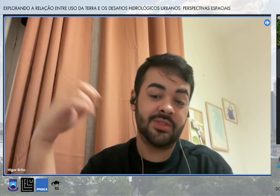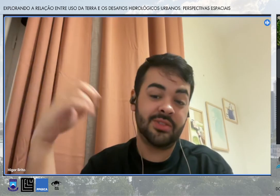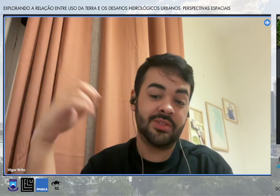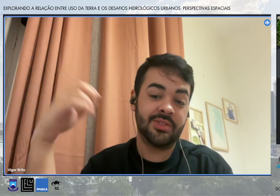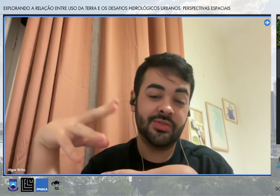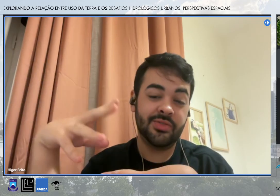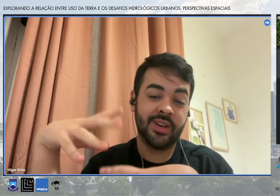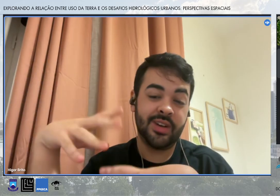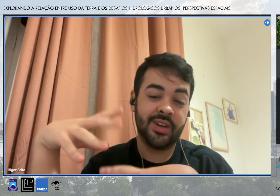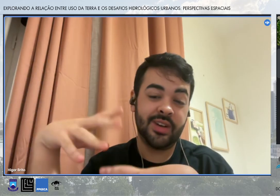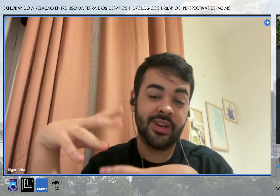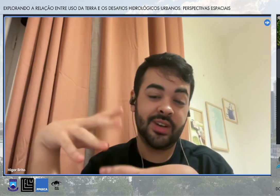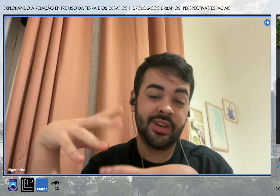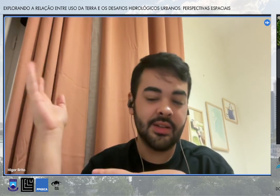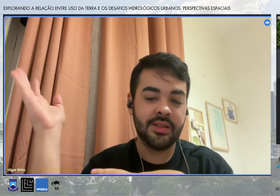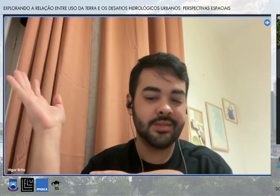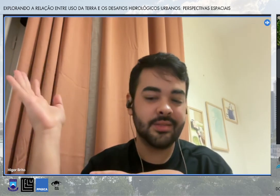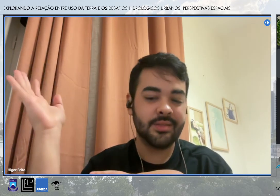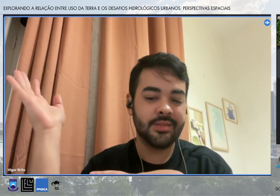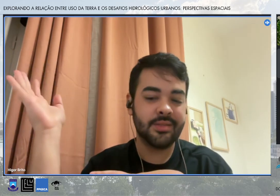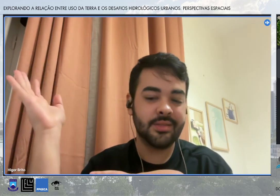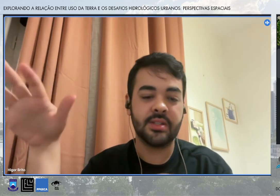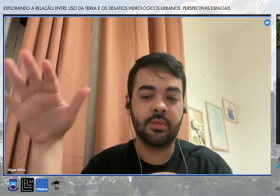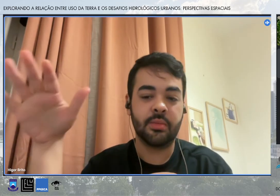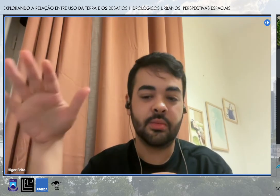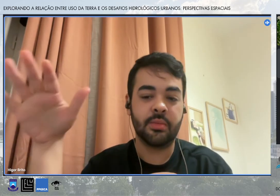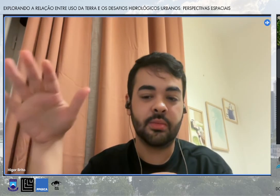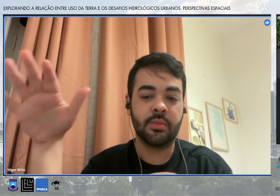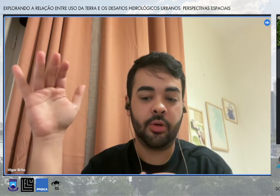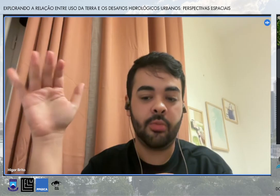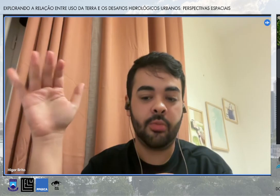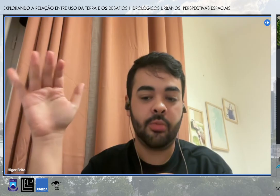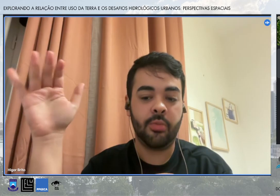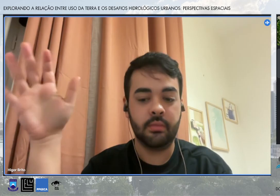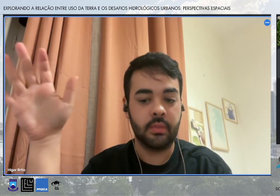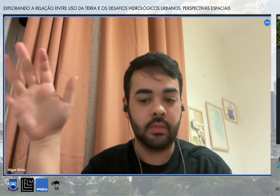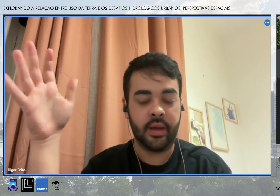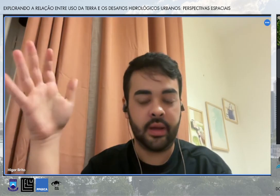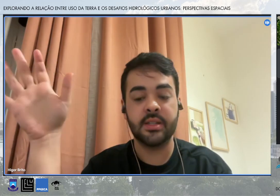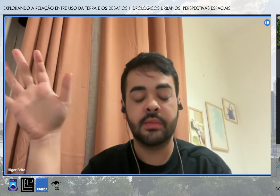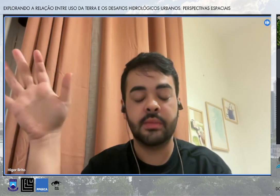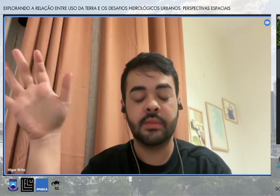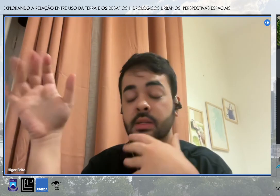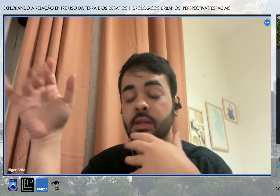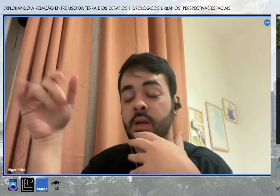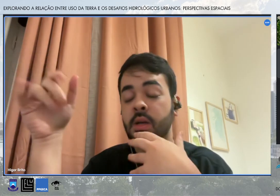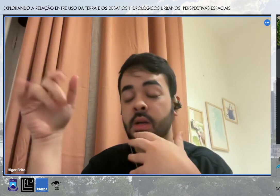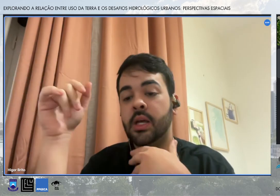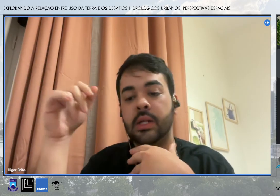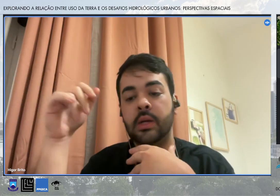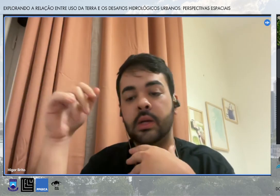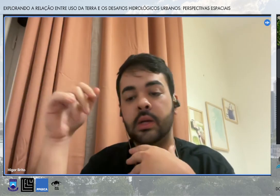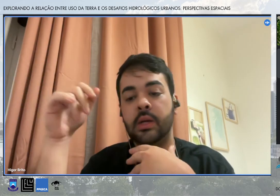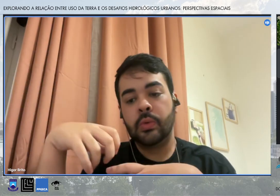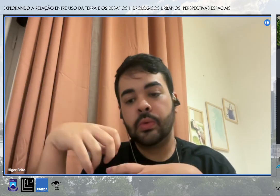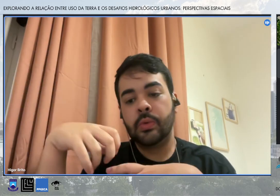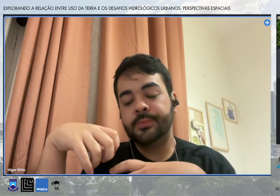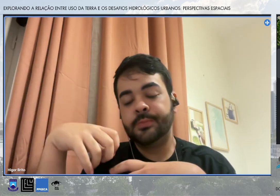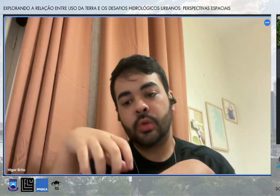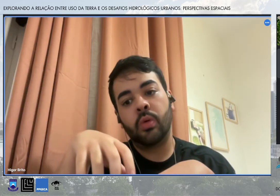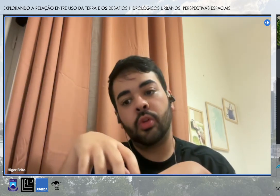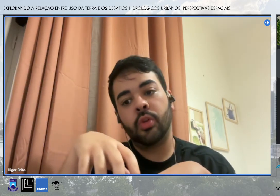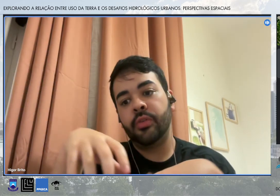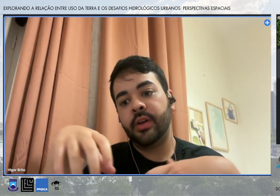geralmente são condomínios verticais, que geralmente a população pobre reside mais. Então, é